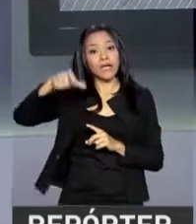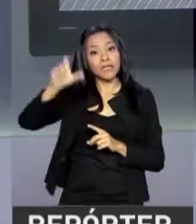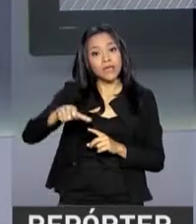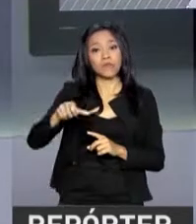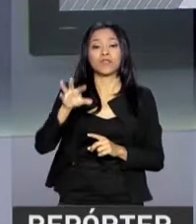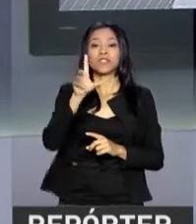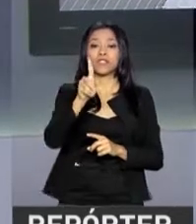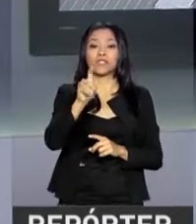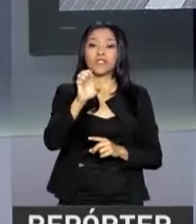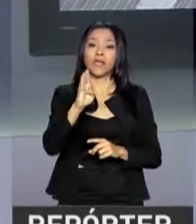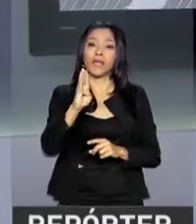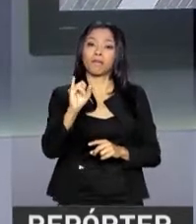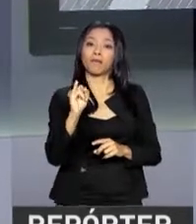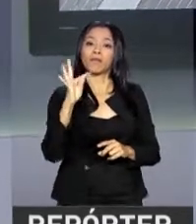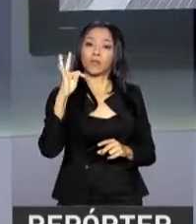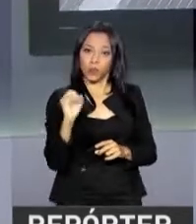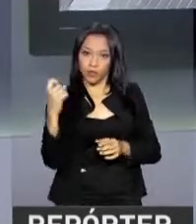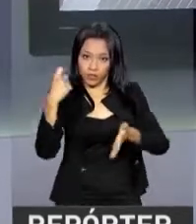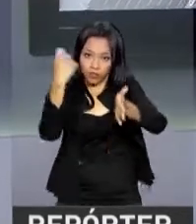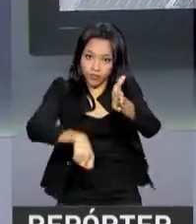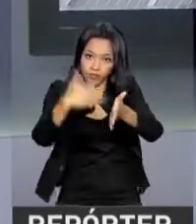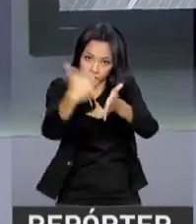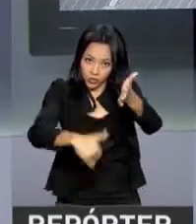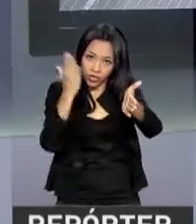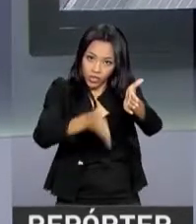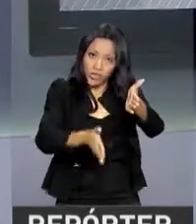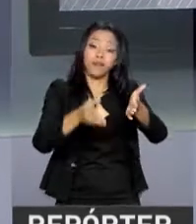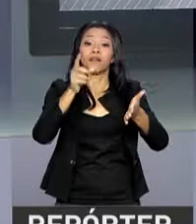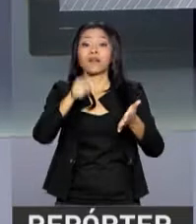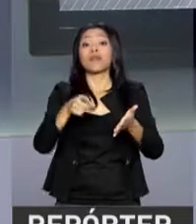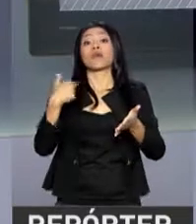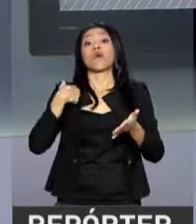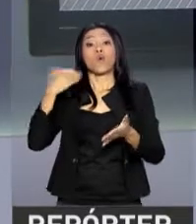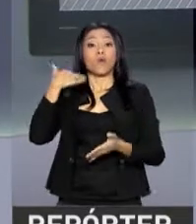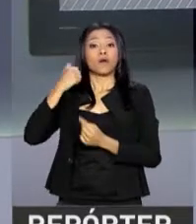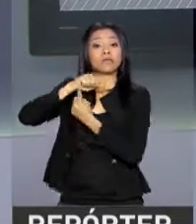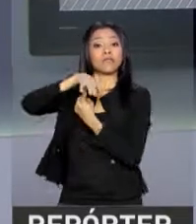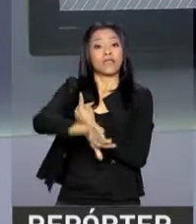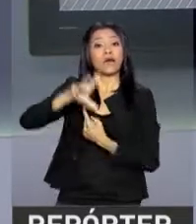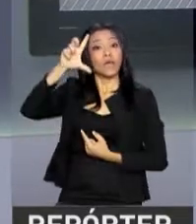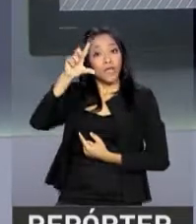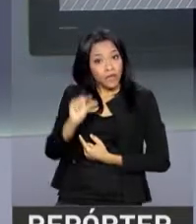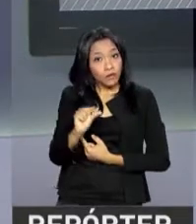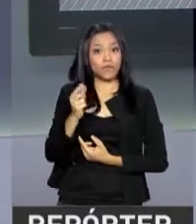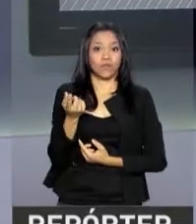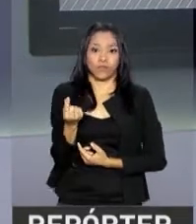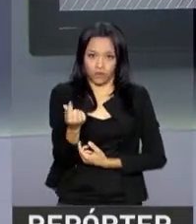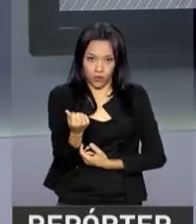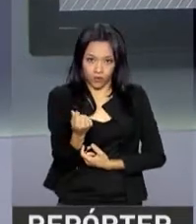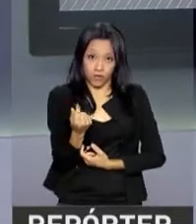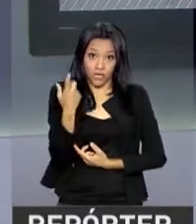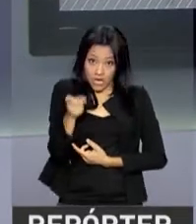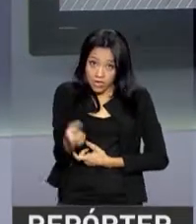o banco central diminuiu taxas cobradas dos lojistas pelas ou pela operadora de cartões a idéia é que esses valores sejam